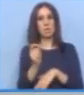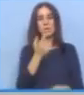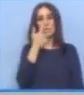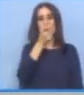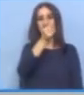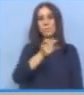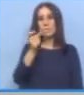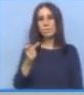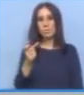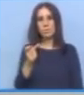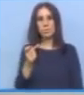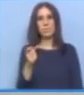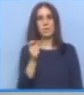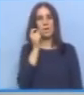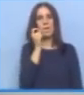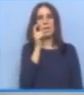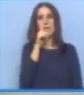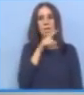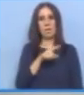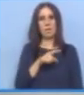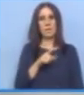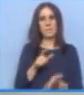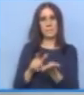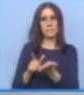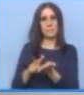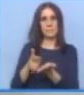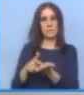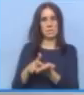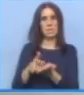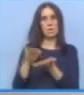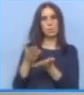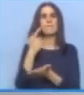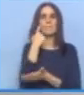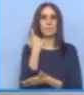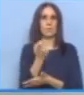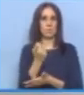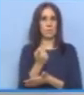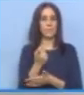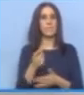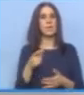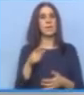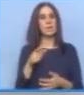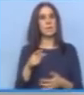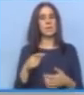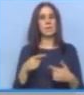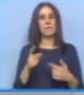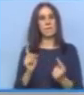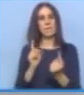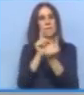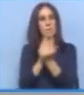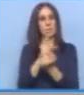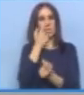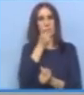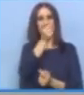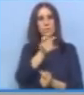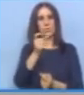à procura daqueles que precisam de ajuda, que vão ter com as